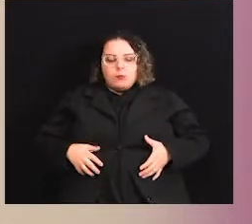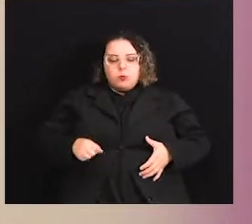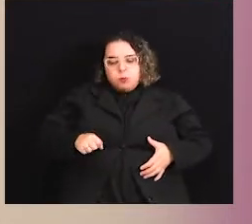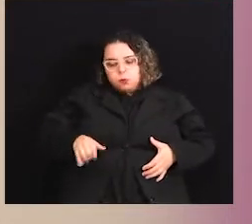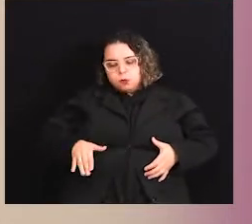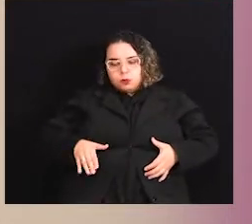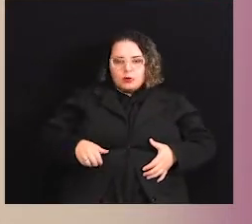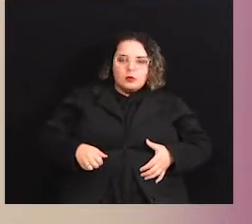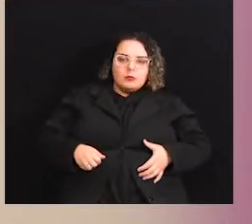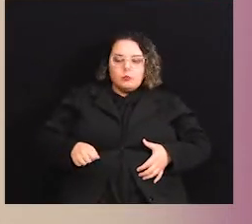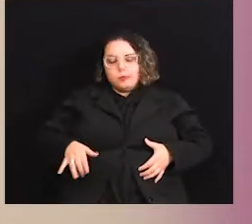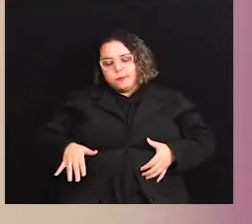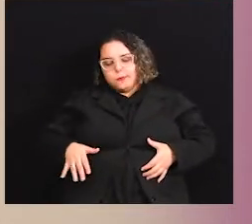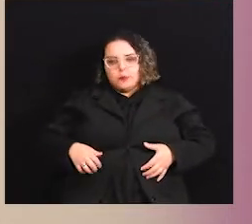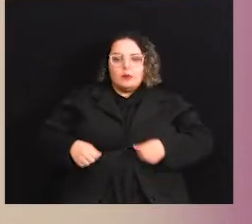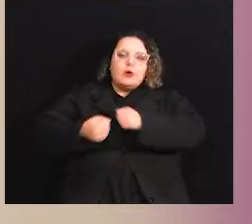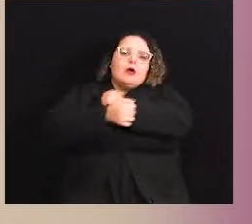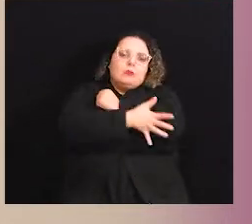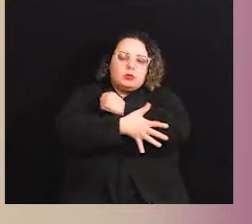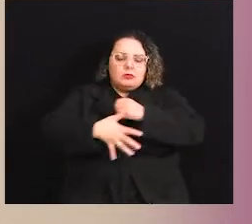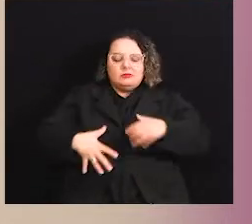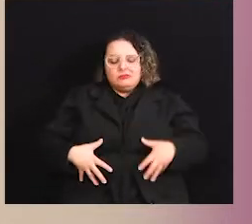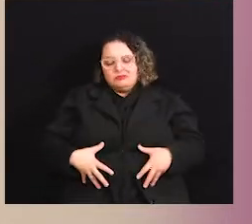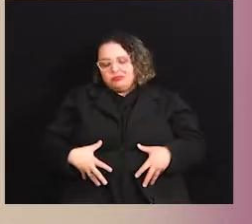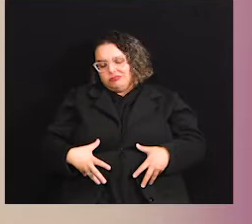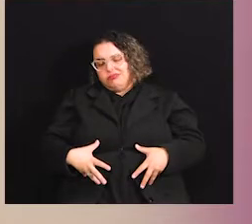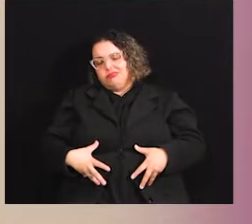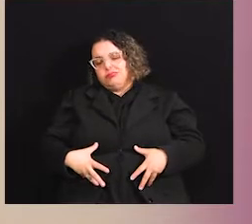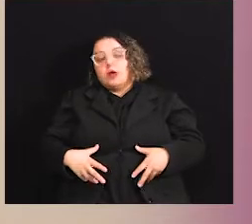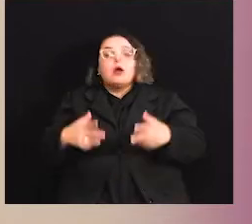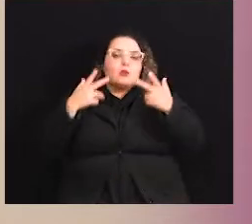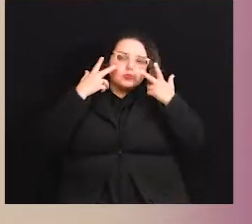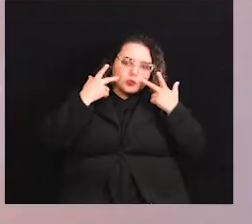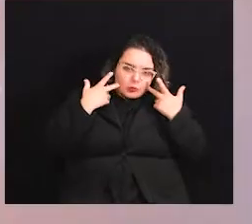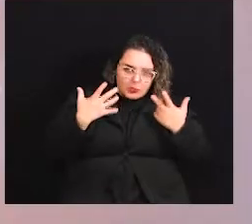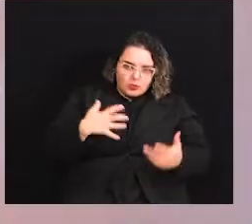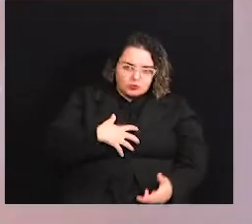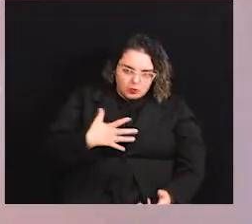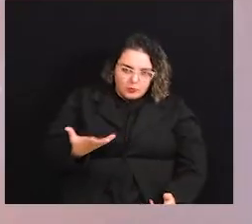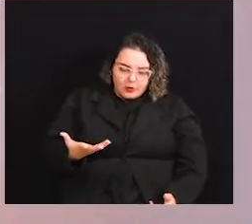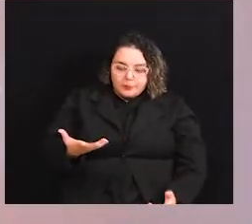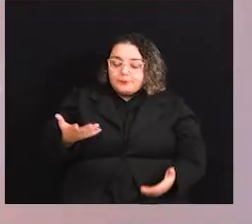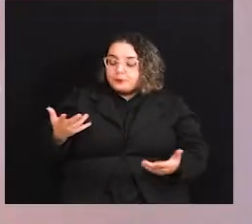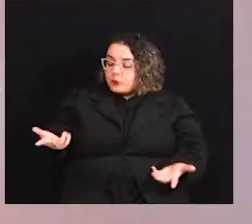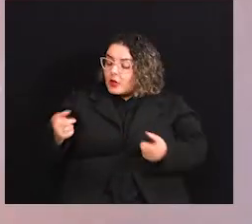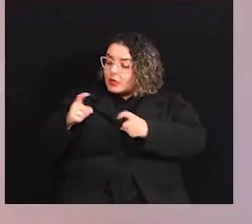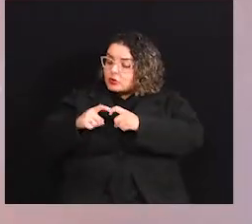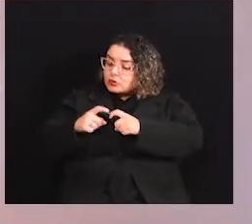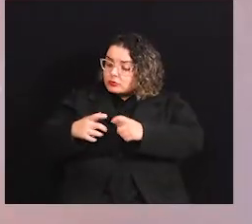abdominal, diarreia ou constipação são os sintomas mais comuns. E, doutor, esses